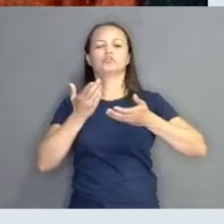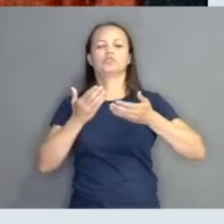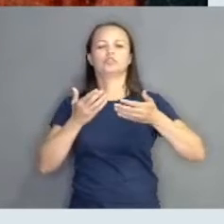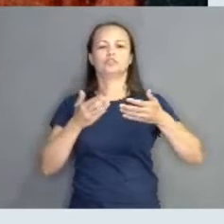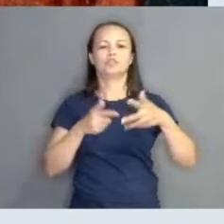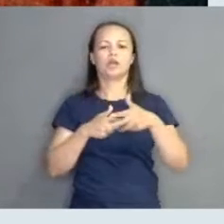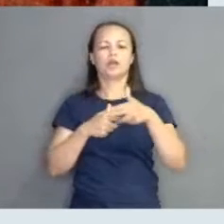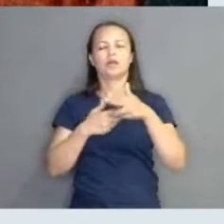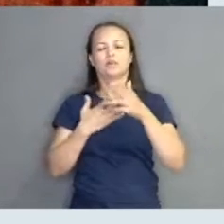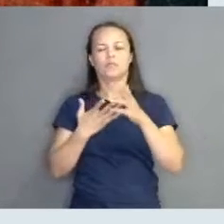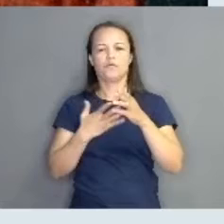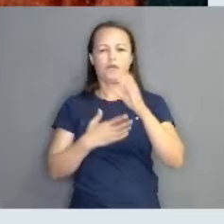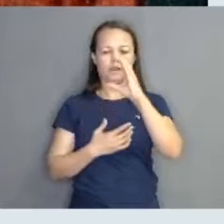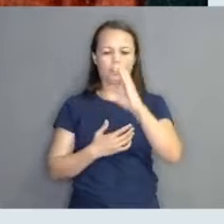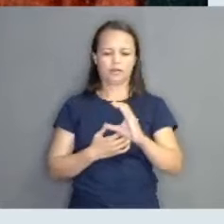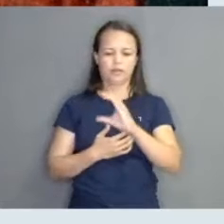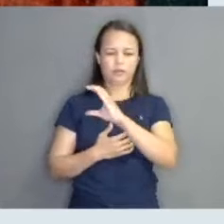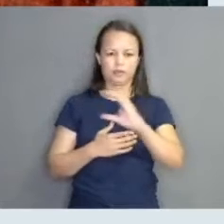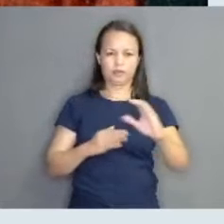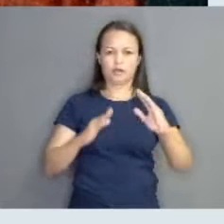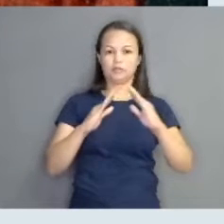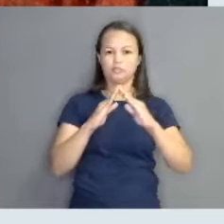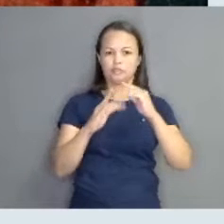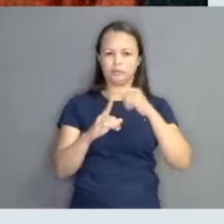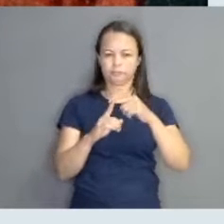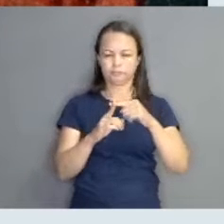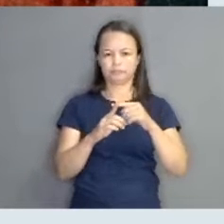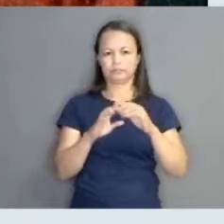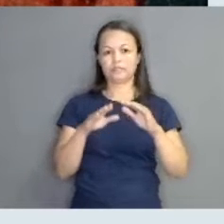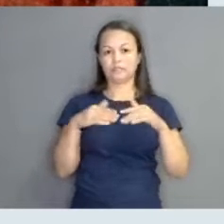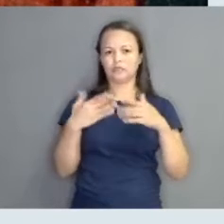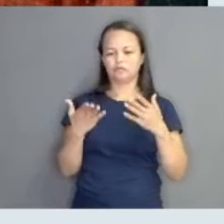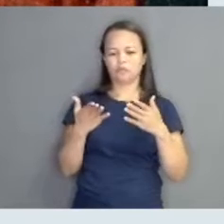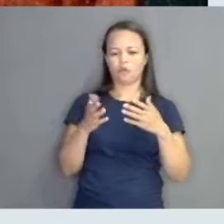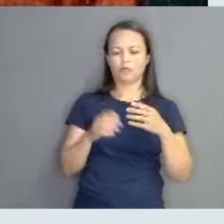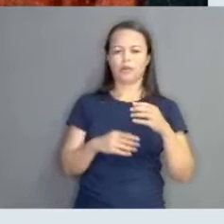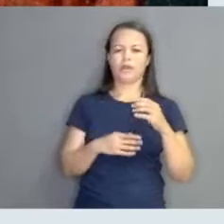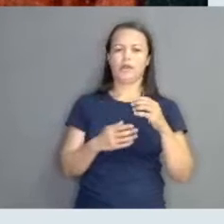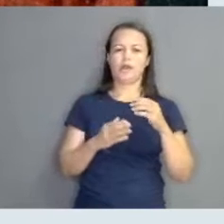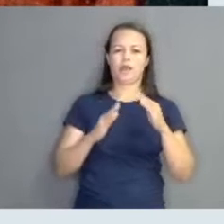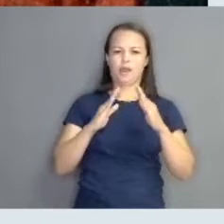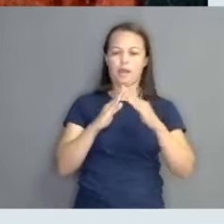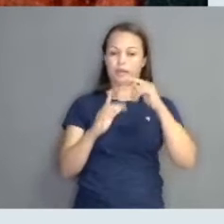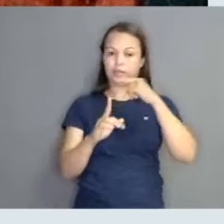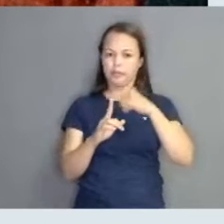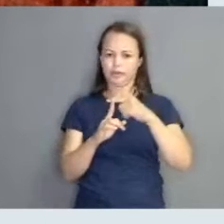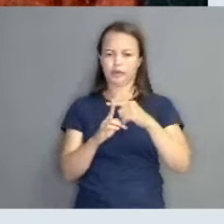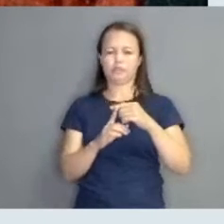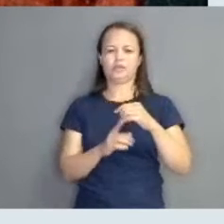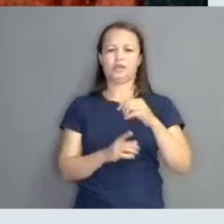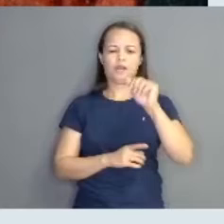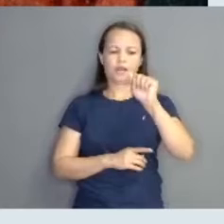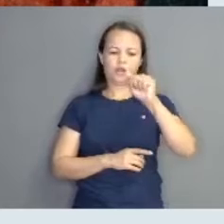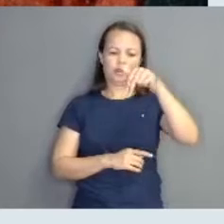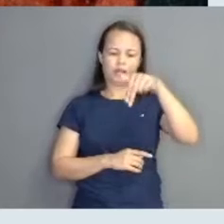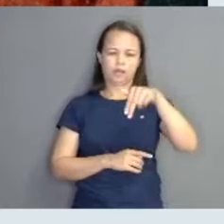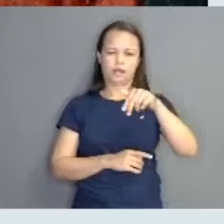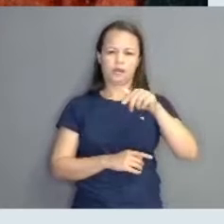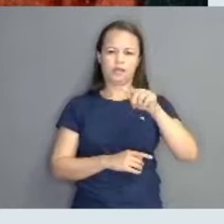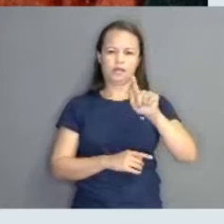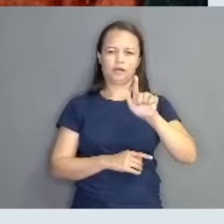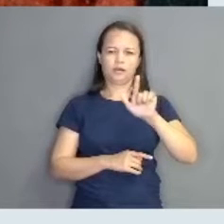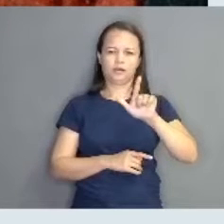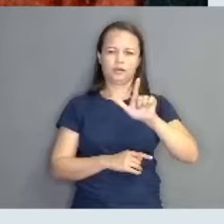forma, criando a Igreja Anglicana. Aí ele pôde se casar novamente. Além de criar a